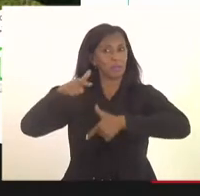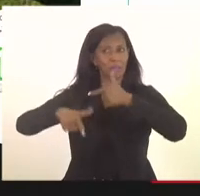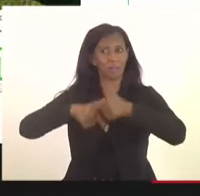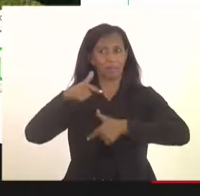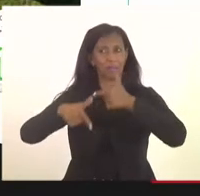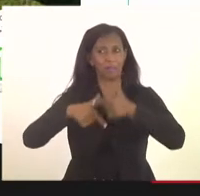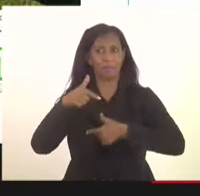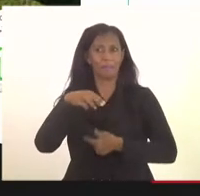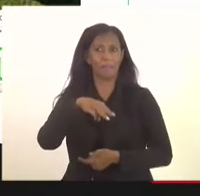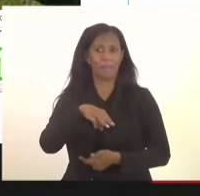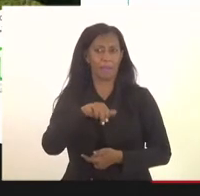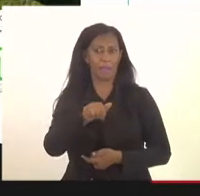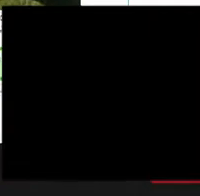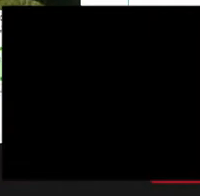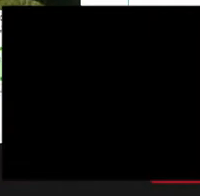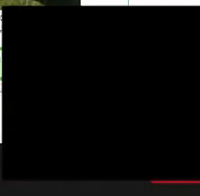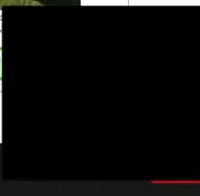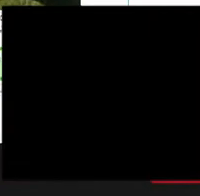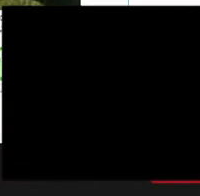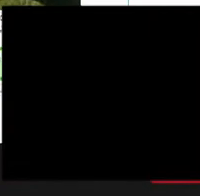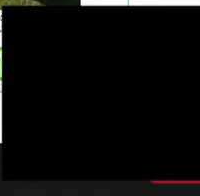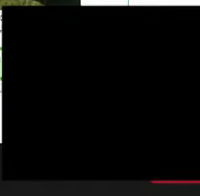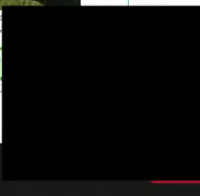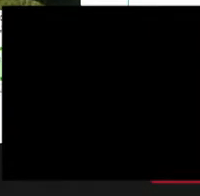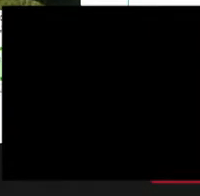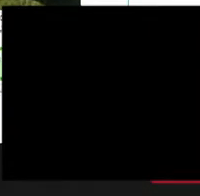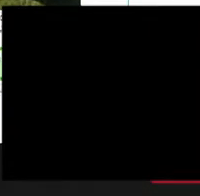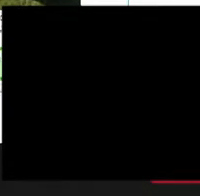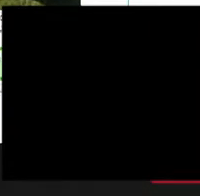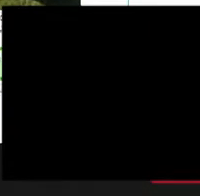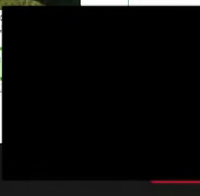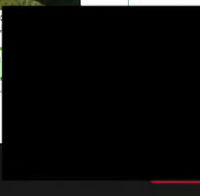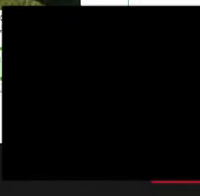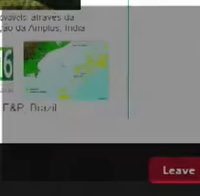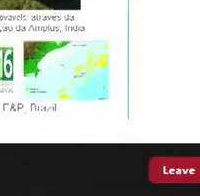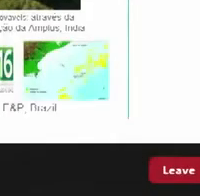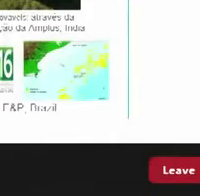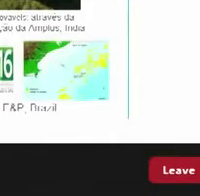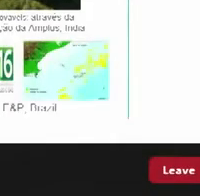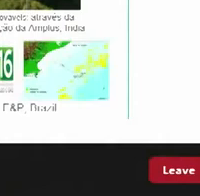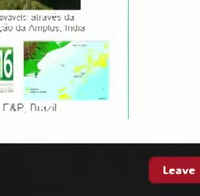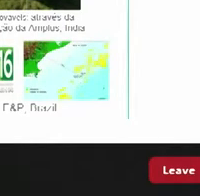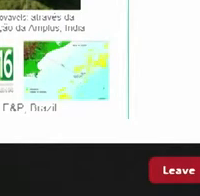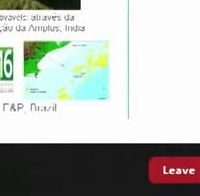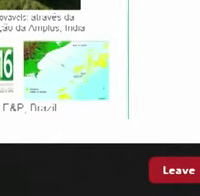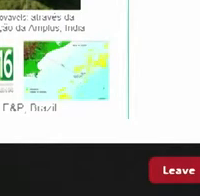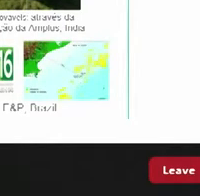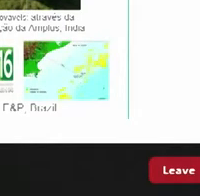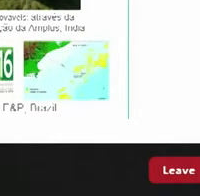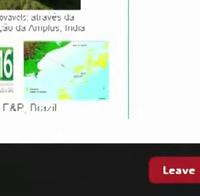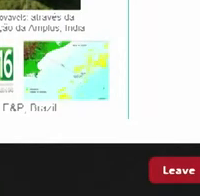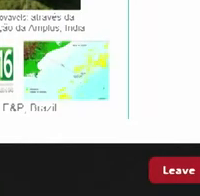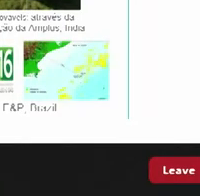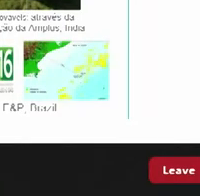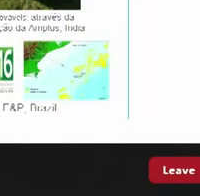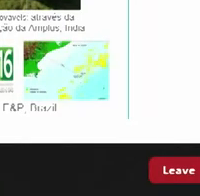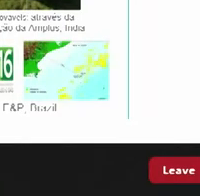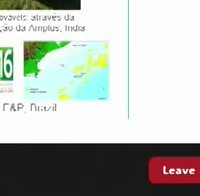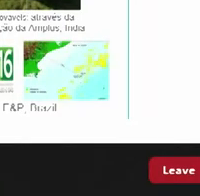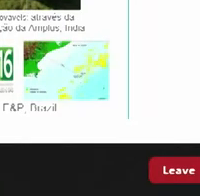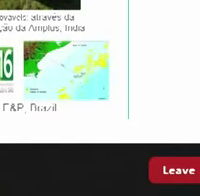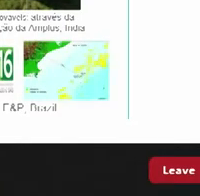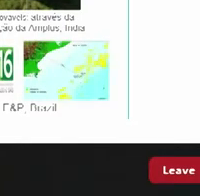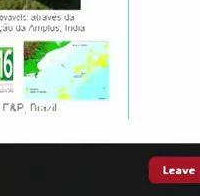ainda. Offshore, a primeira descoberta da Petronas aconteceu nesse mesmo ano, em 1981. A primeira